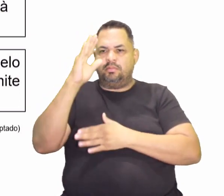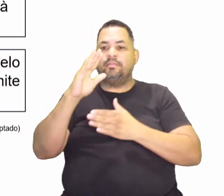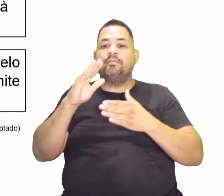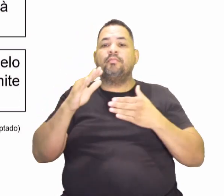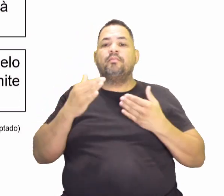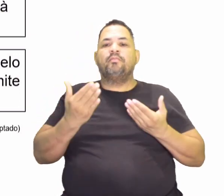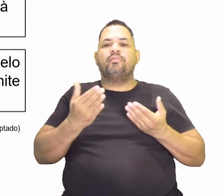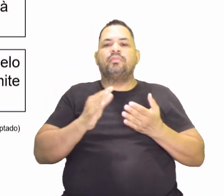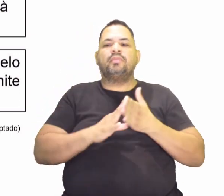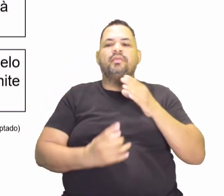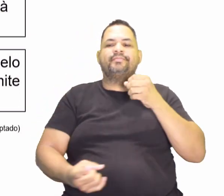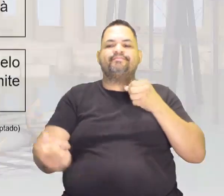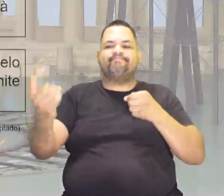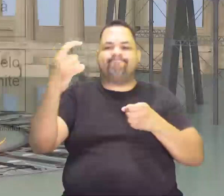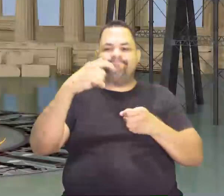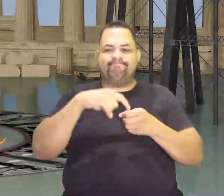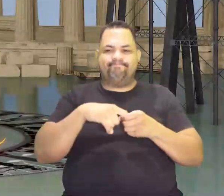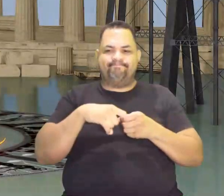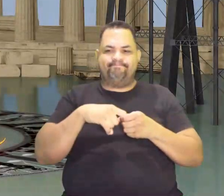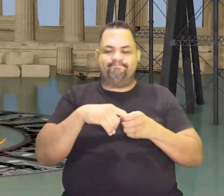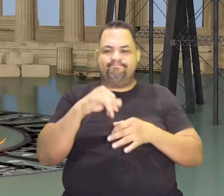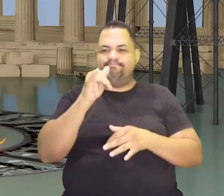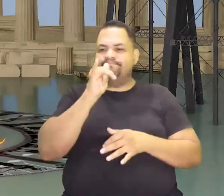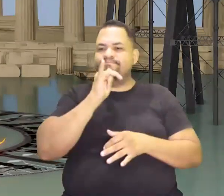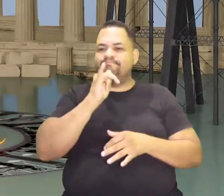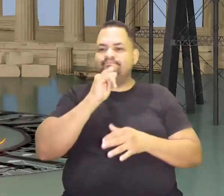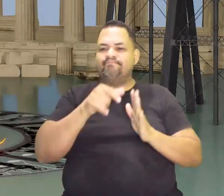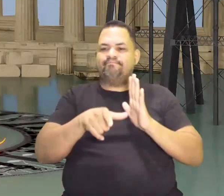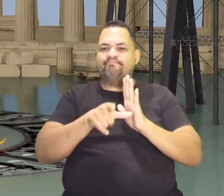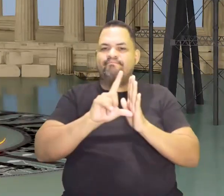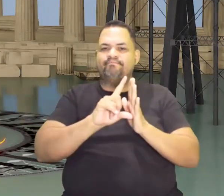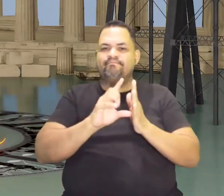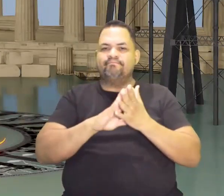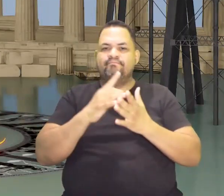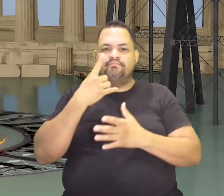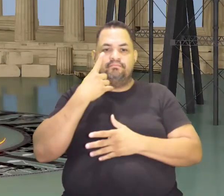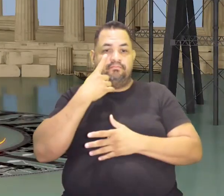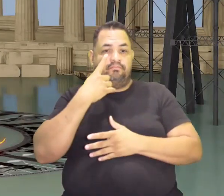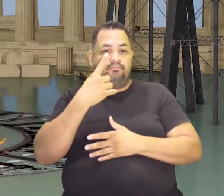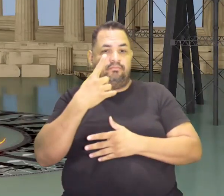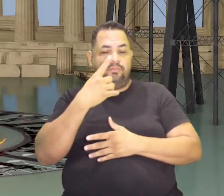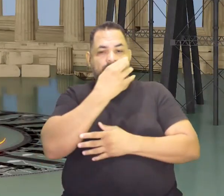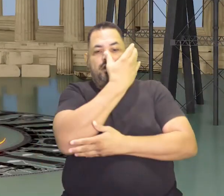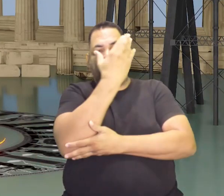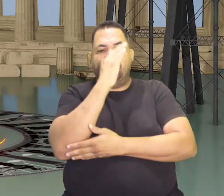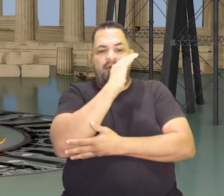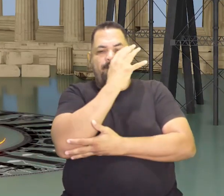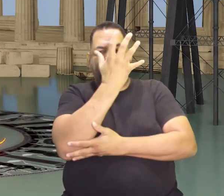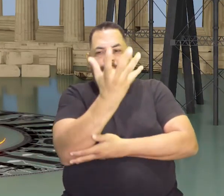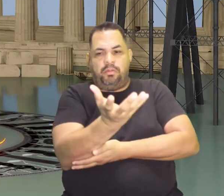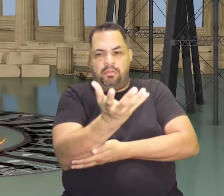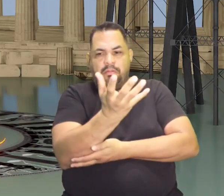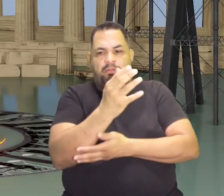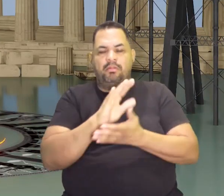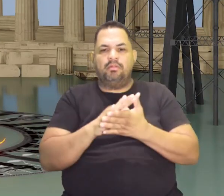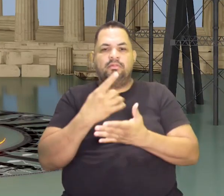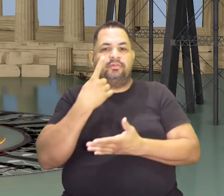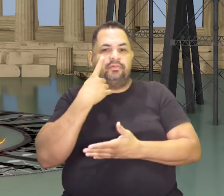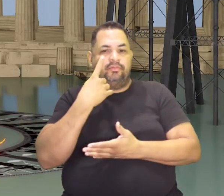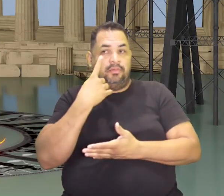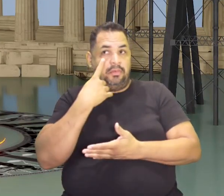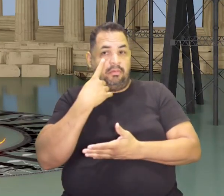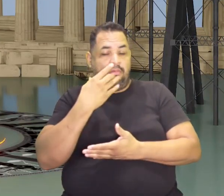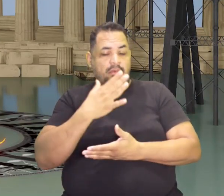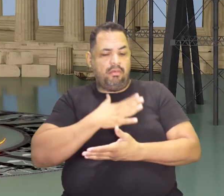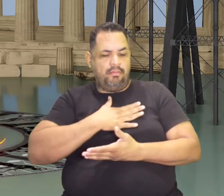Olha só, voltando para o exemplo anterior. Eu não vi aquela árvore caída lá? A minha consciência,